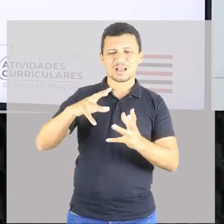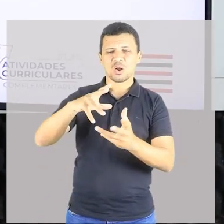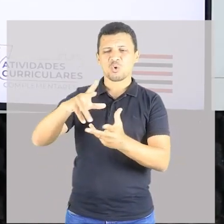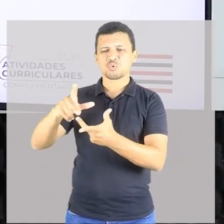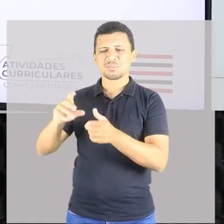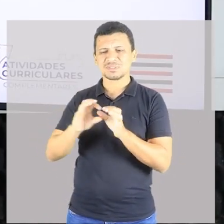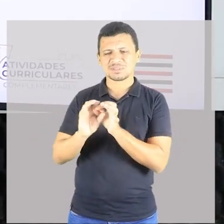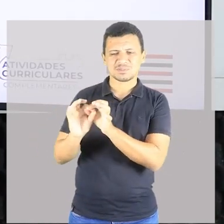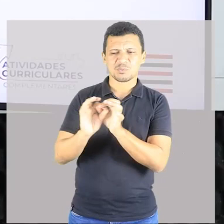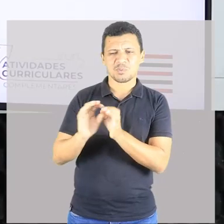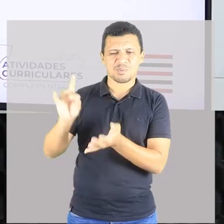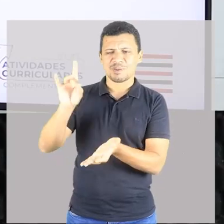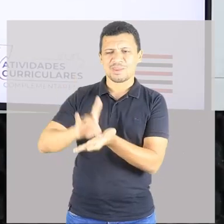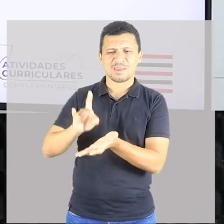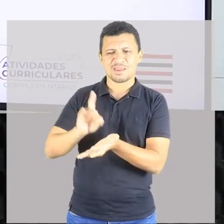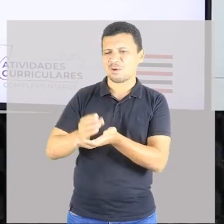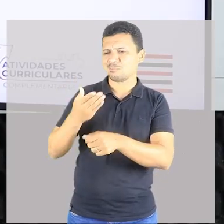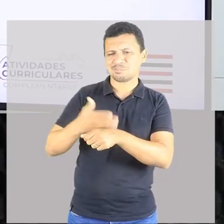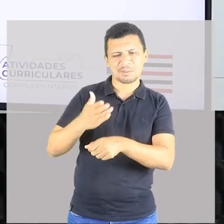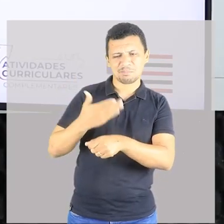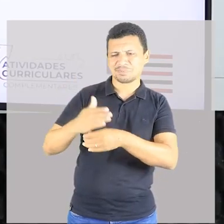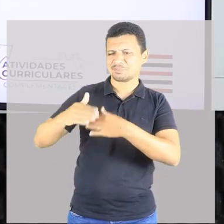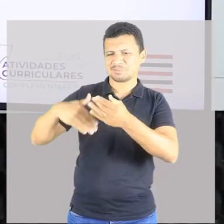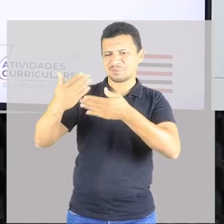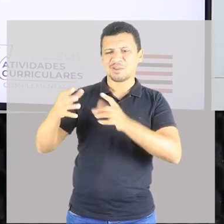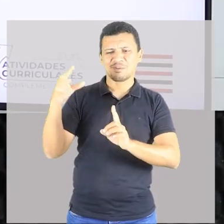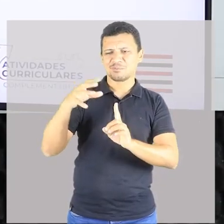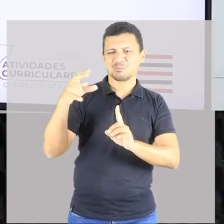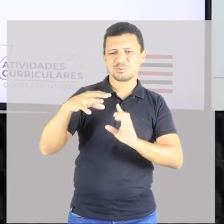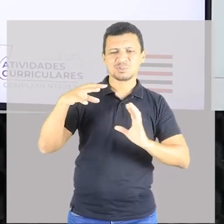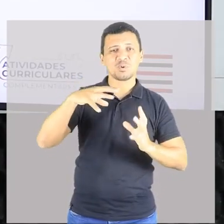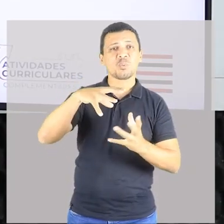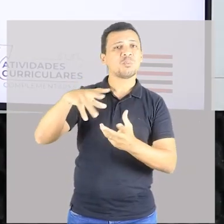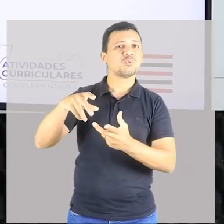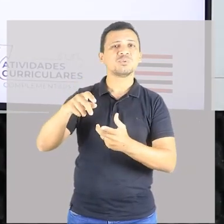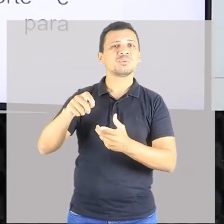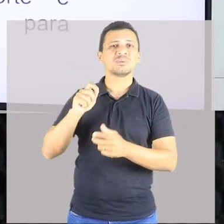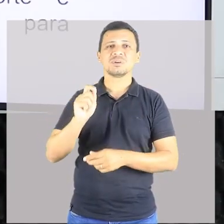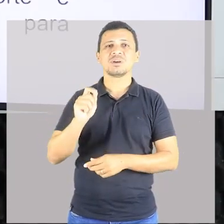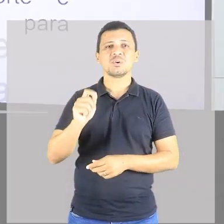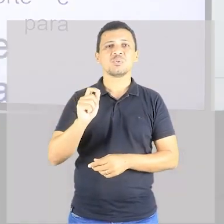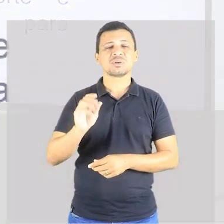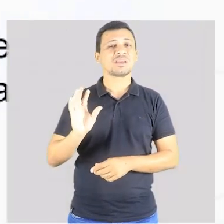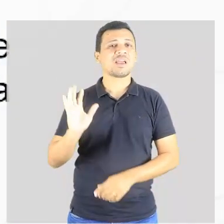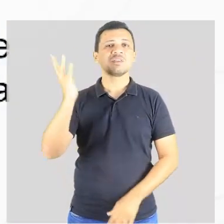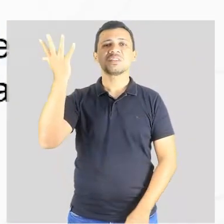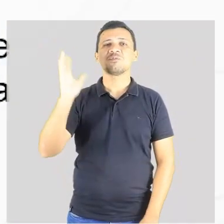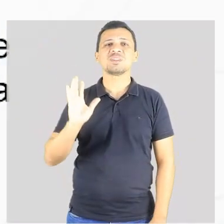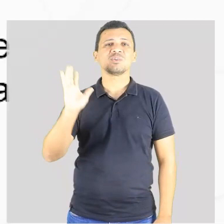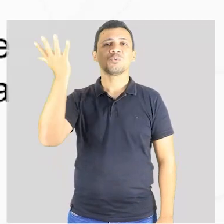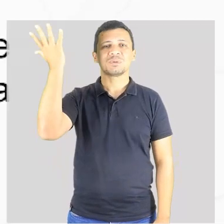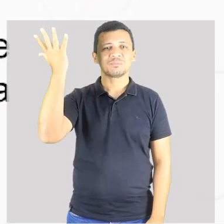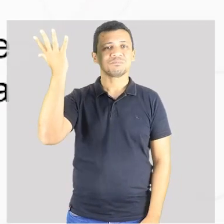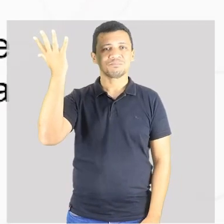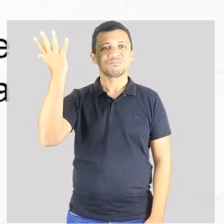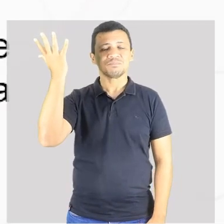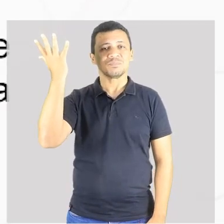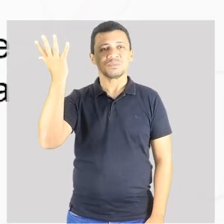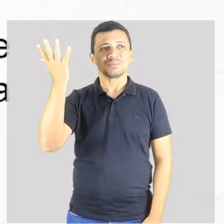ela se desenvolve no mundo na prática, como ela influencia o mundo, é entender o que é esse fenômeno de